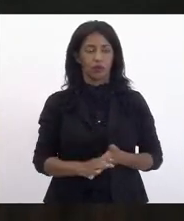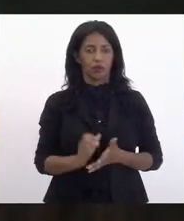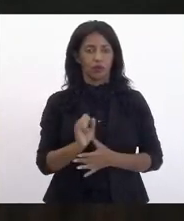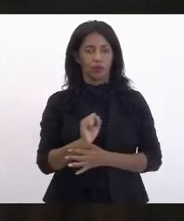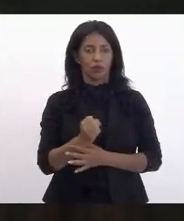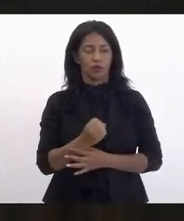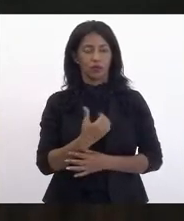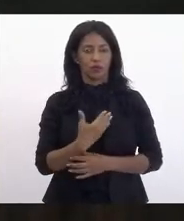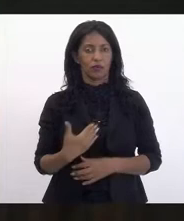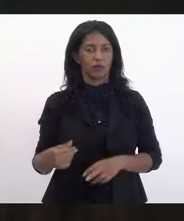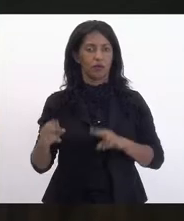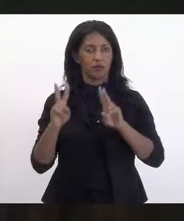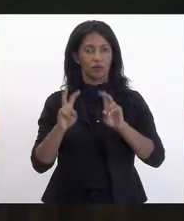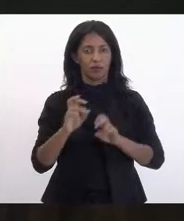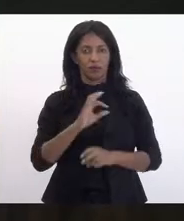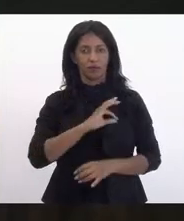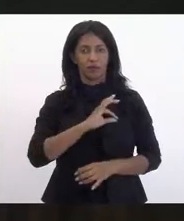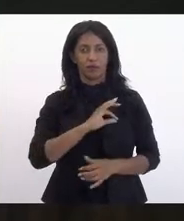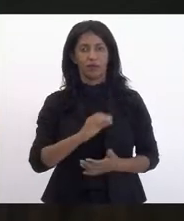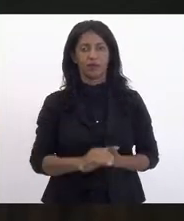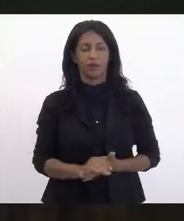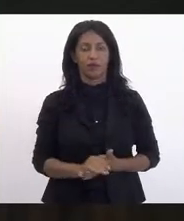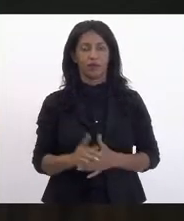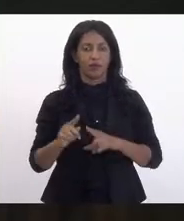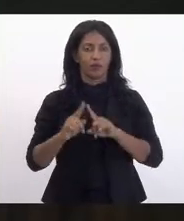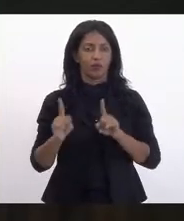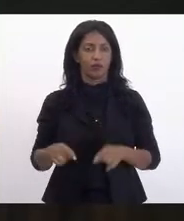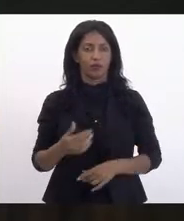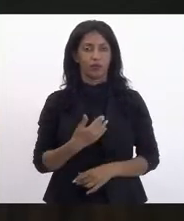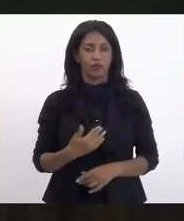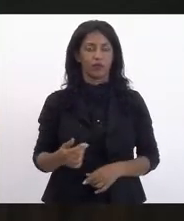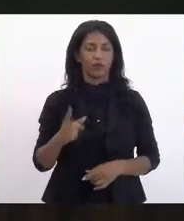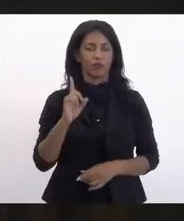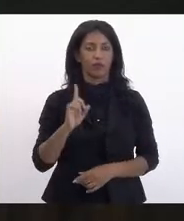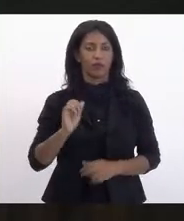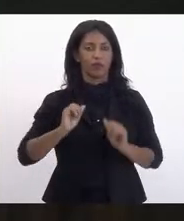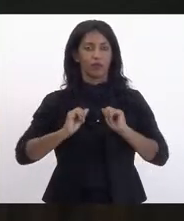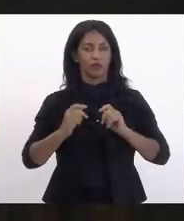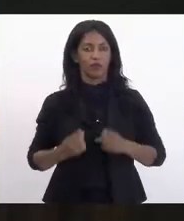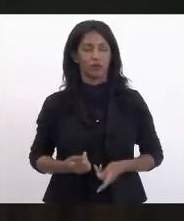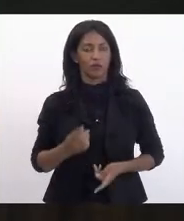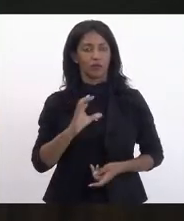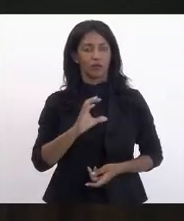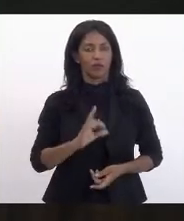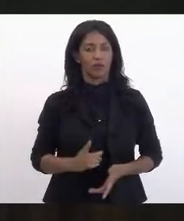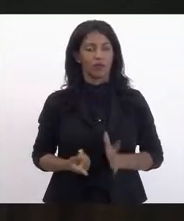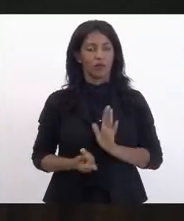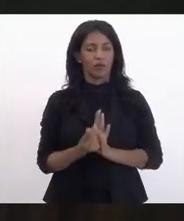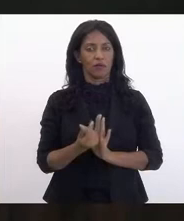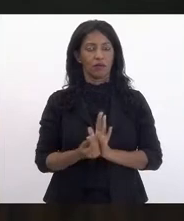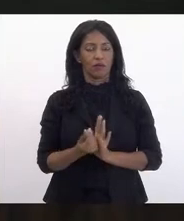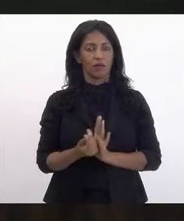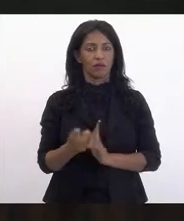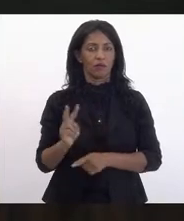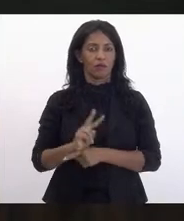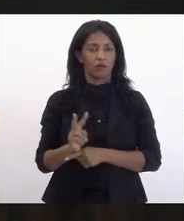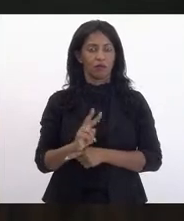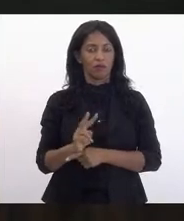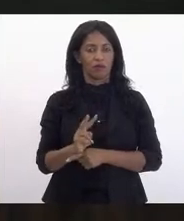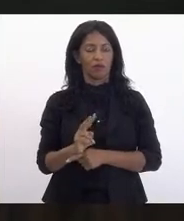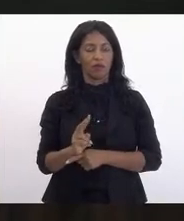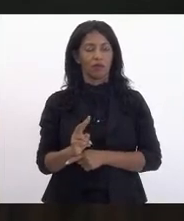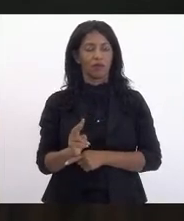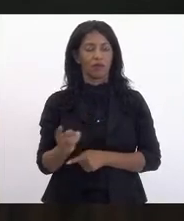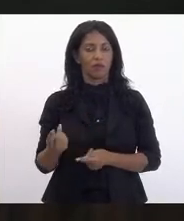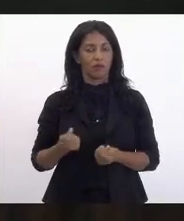Segurança Pública e Assuntos de Polícia, Servidores Públicos, de Defesa dos Direitos Humanos e Cidadania, de Orçamento, Finanças, Fiscalização Financeira e Controle, para